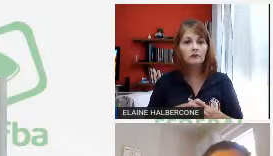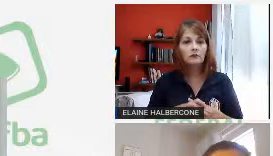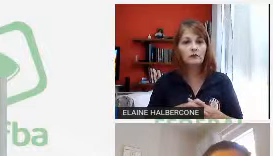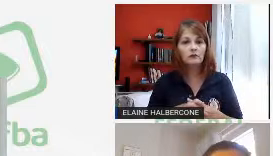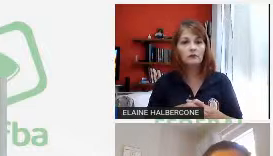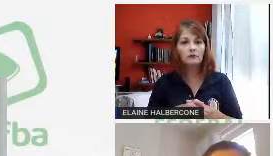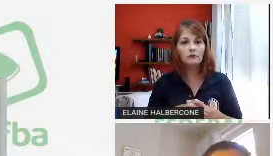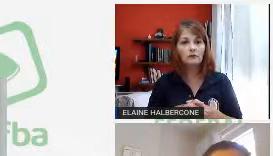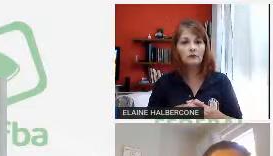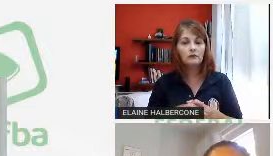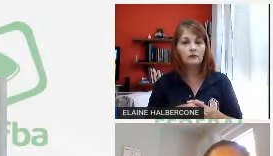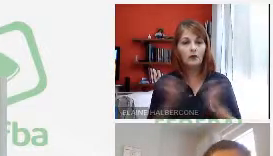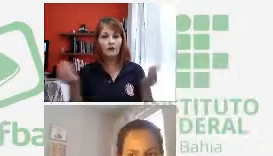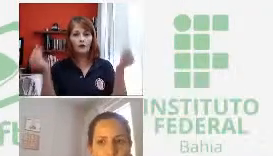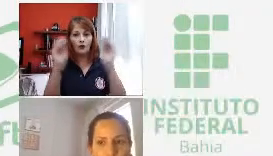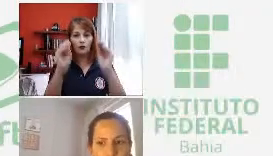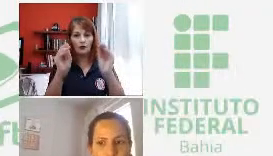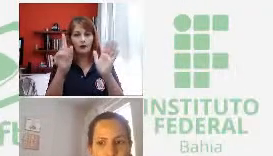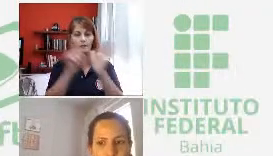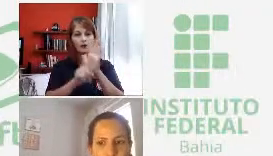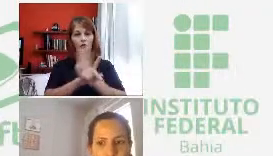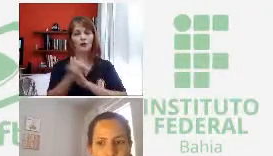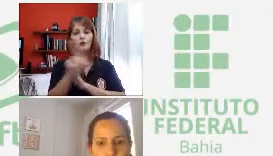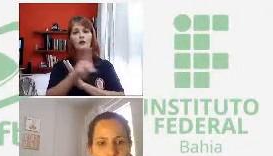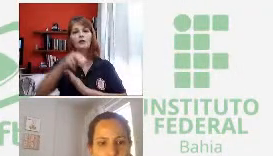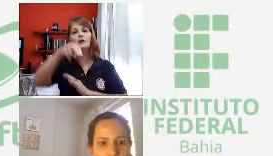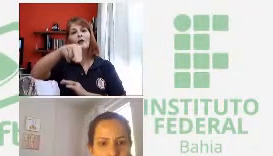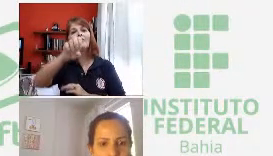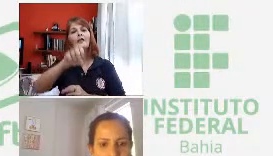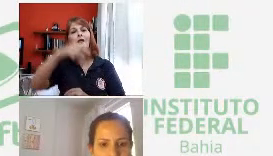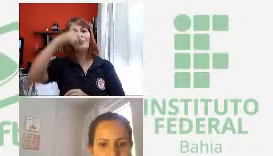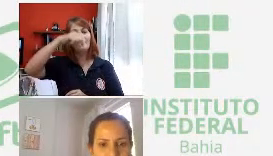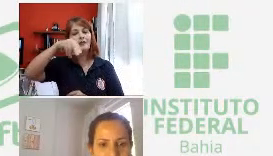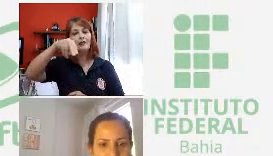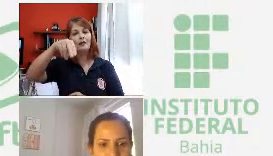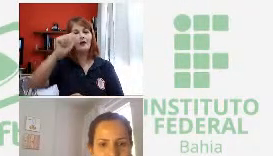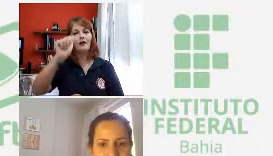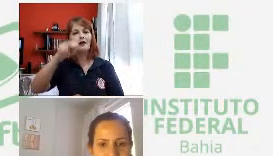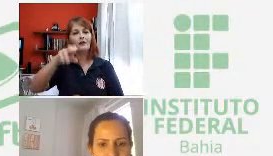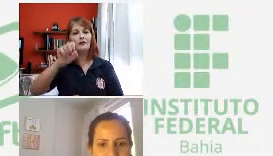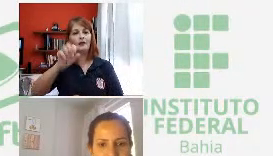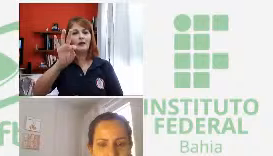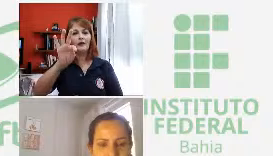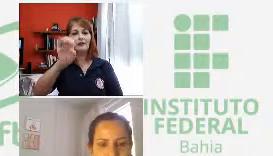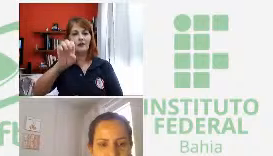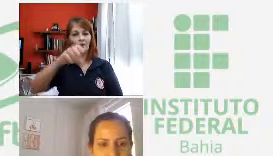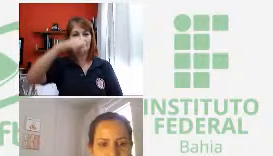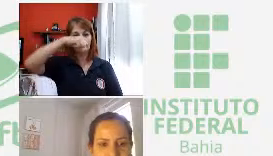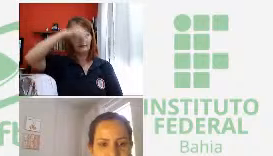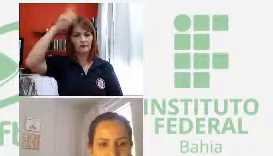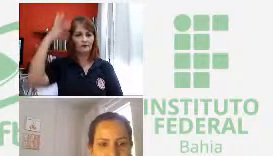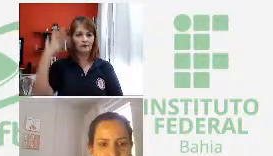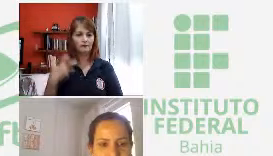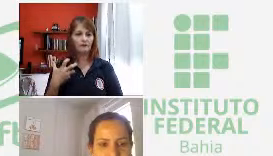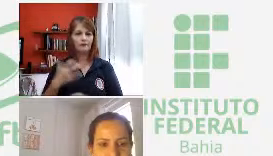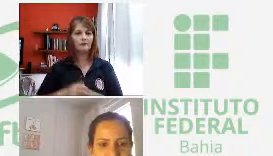Eu vou colocar aqui, é uma pergunta da professora Nete. Vou colocar aqui para aparecer aqui para a gente.